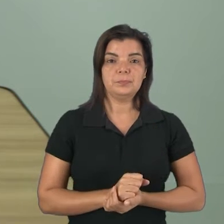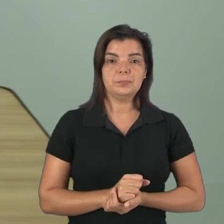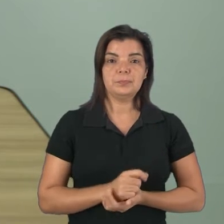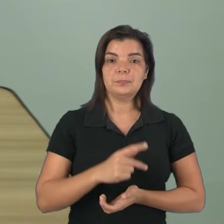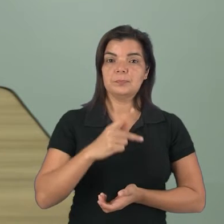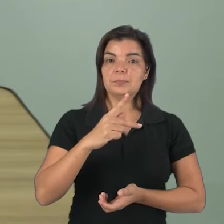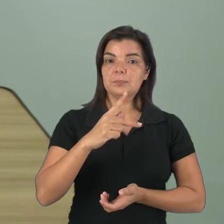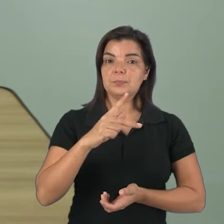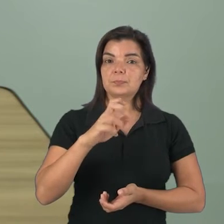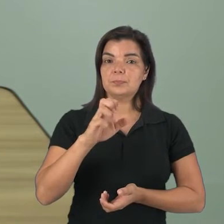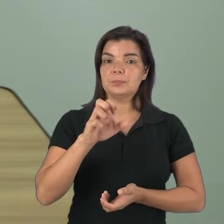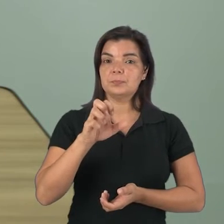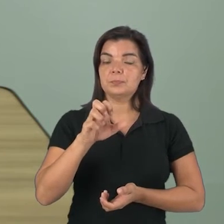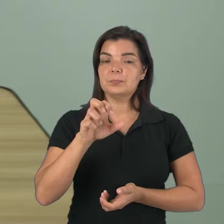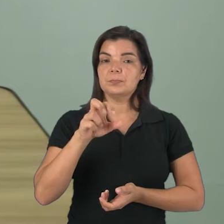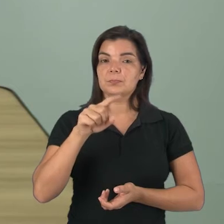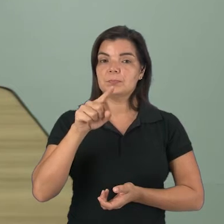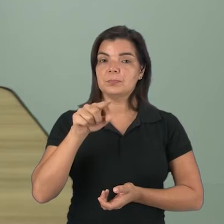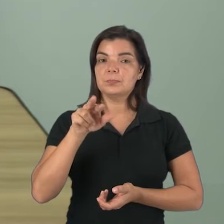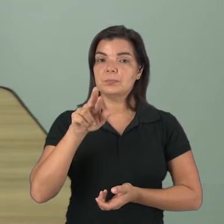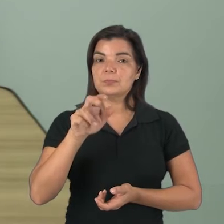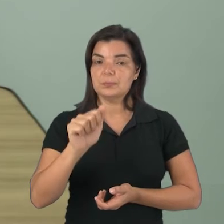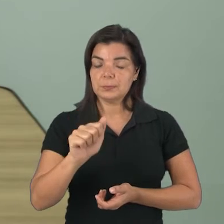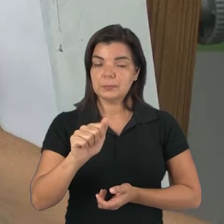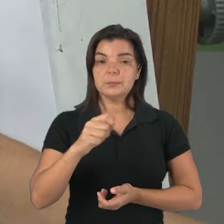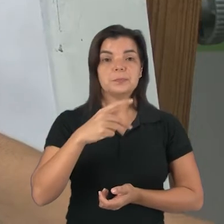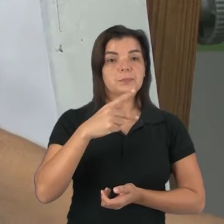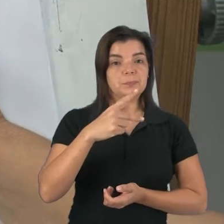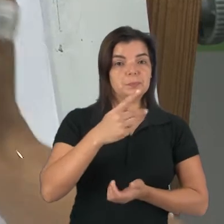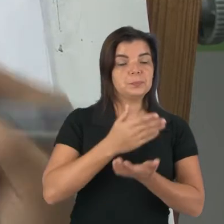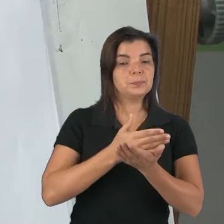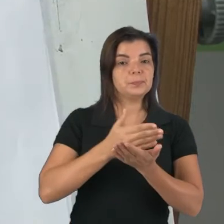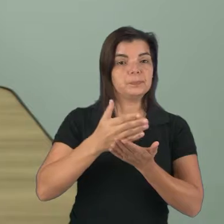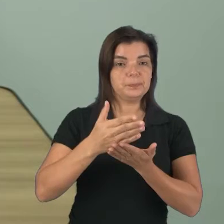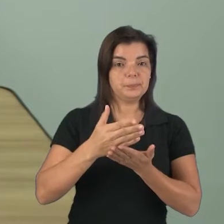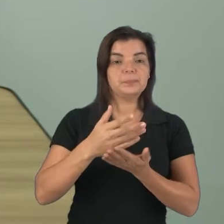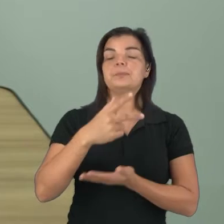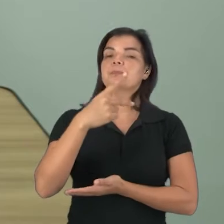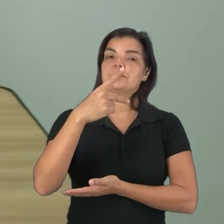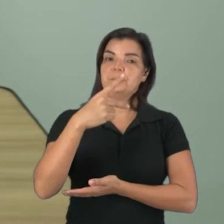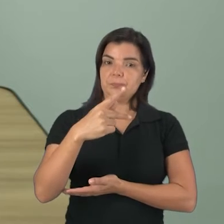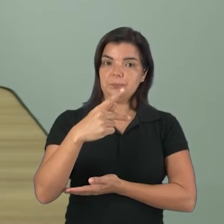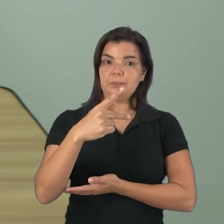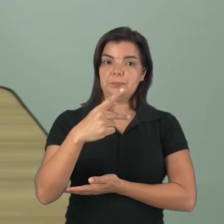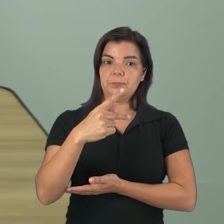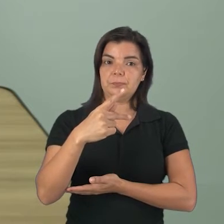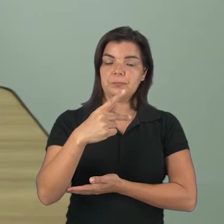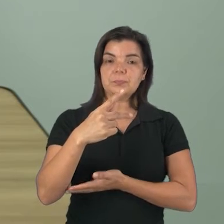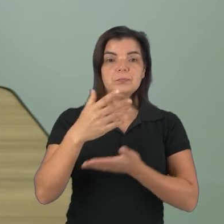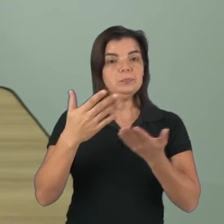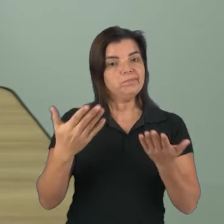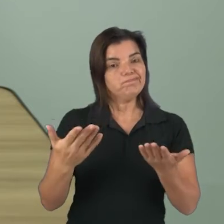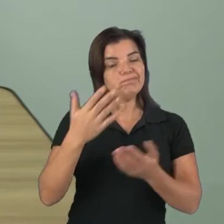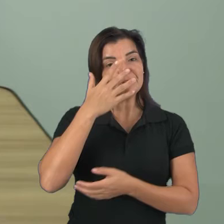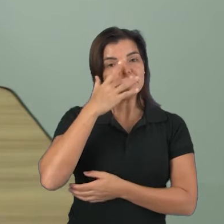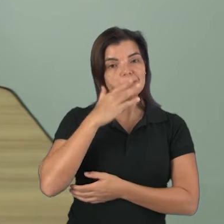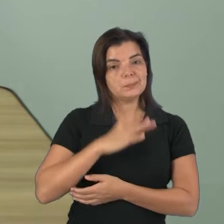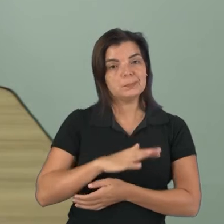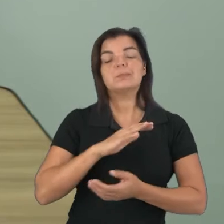pera o pena não é mesmo Pera inicia com a letra p e